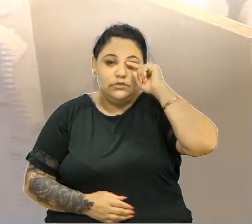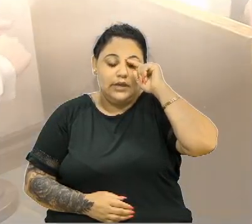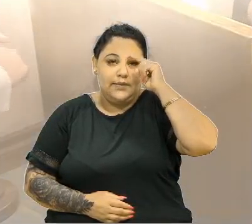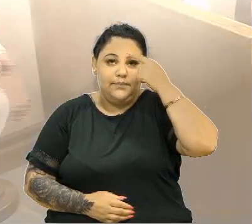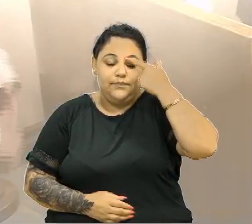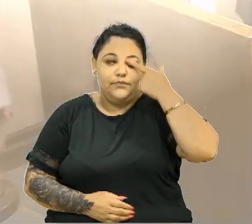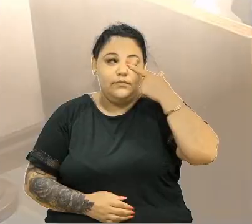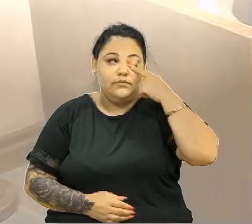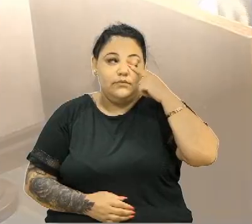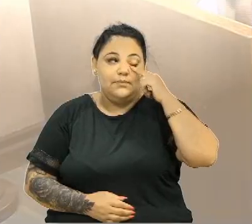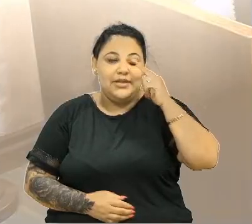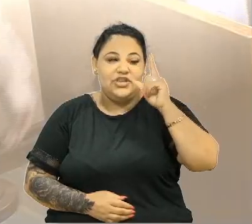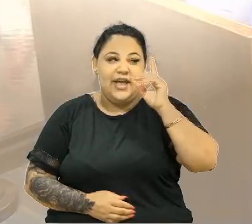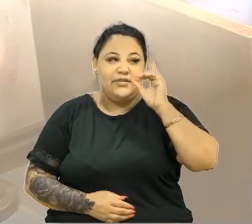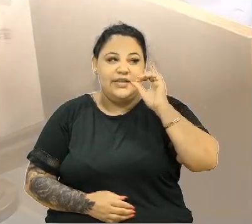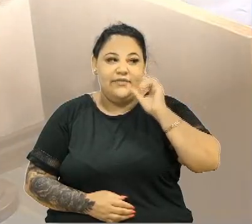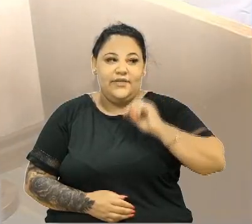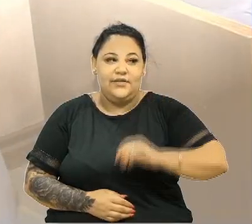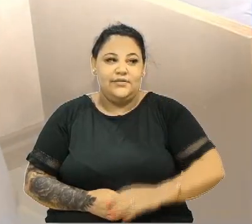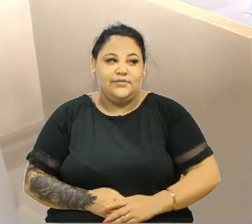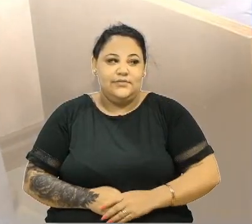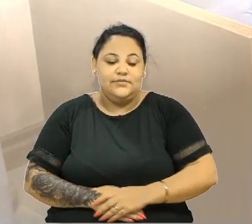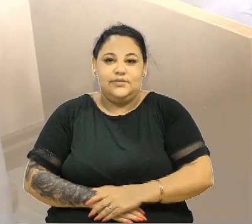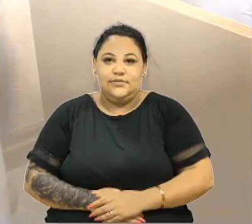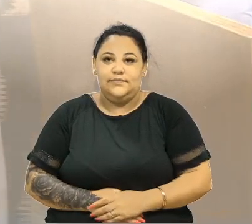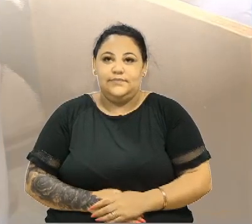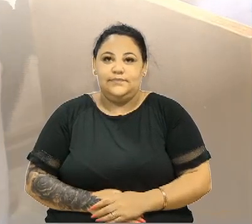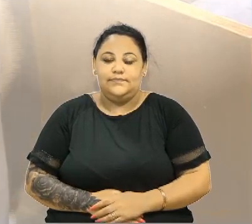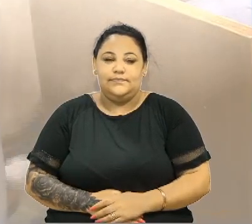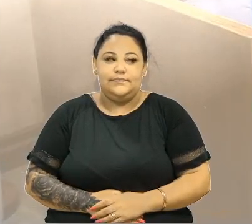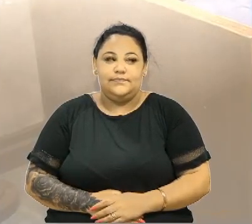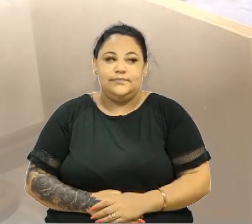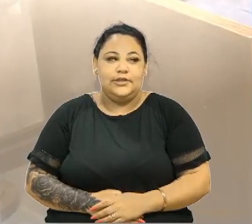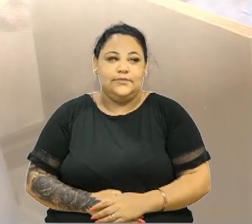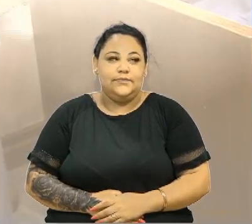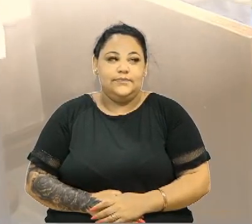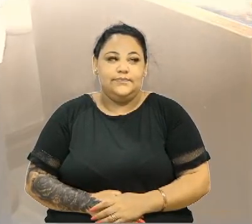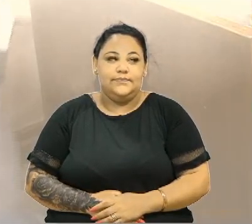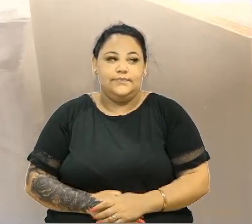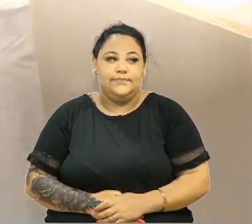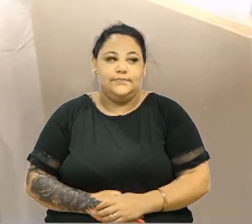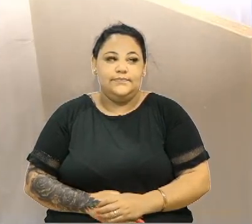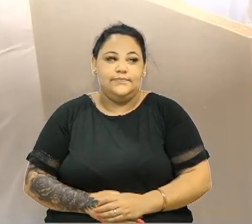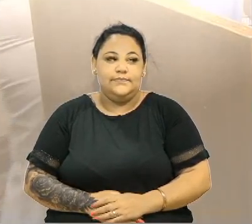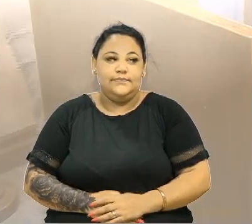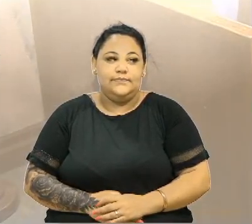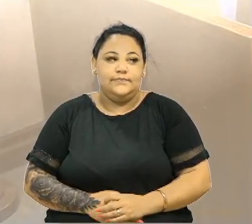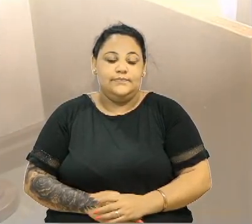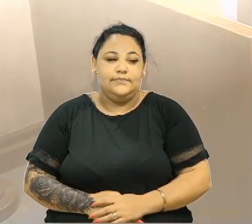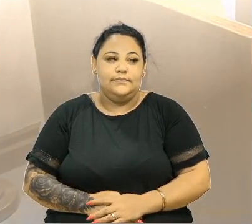Acho que não precisa, né? É para nós, banquinho?